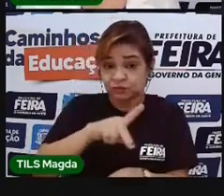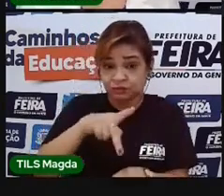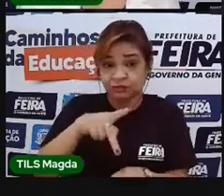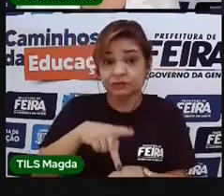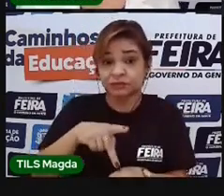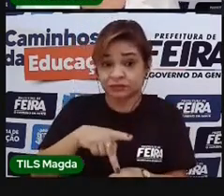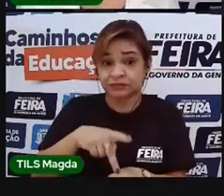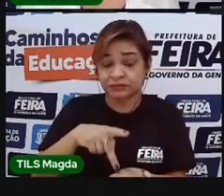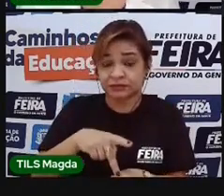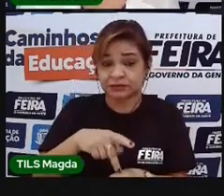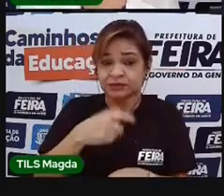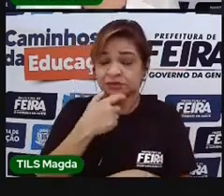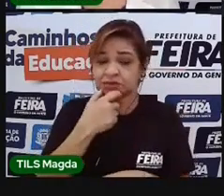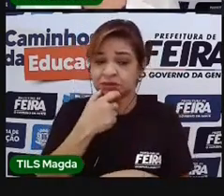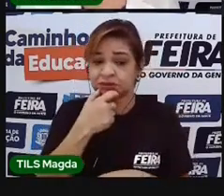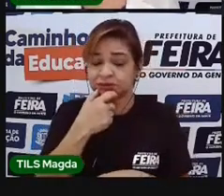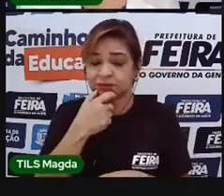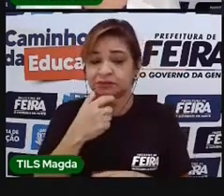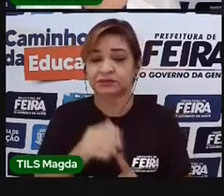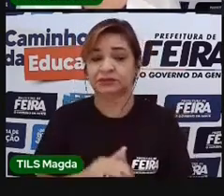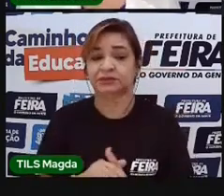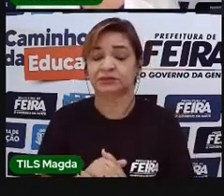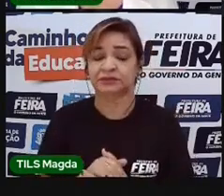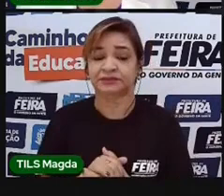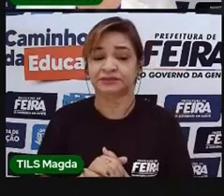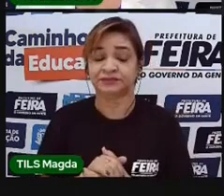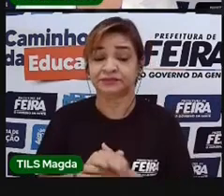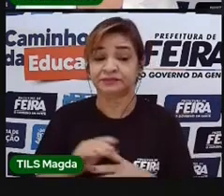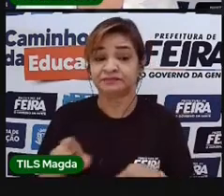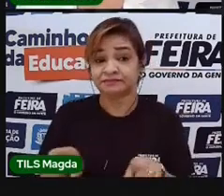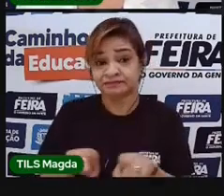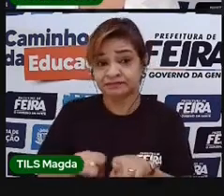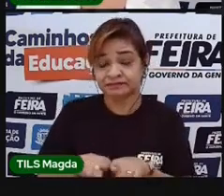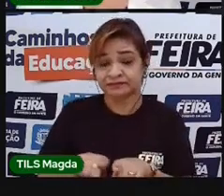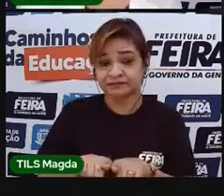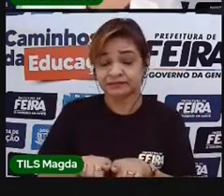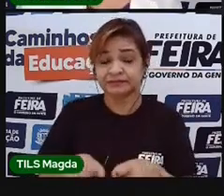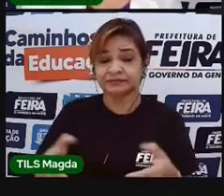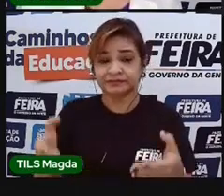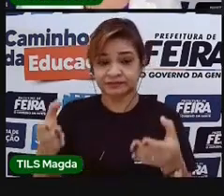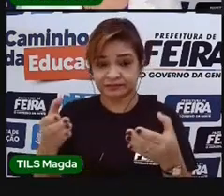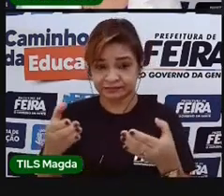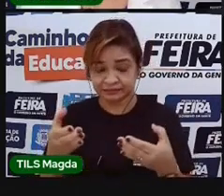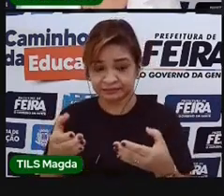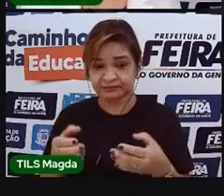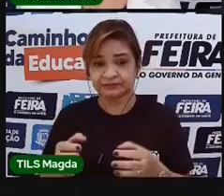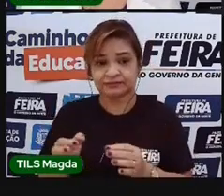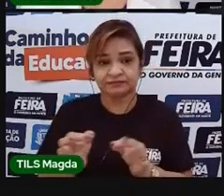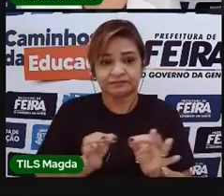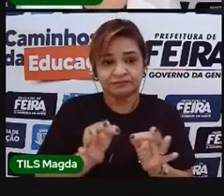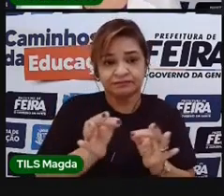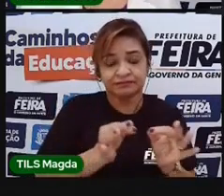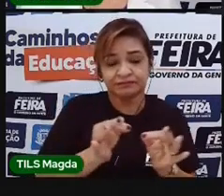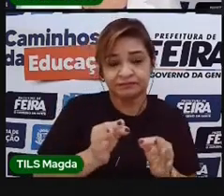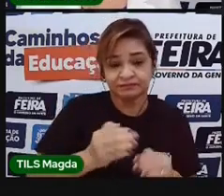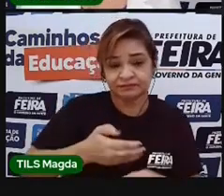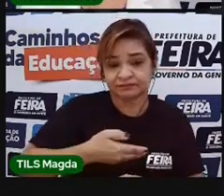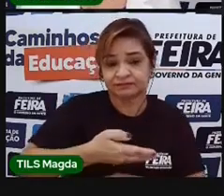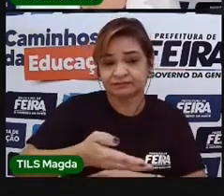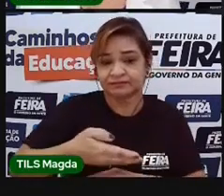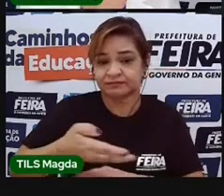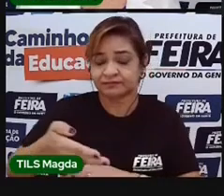língua estrangeira como idioma oficial. Além disso, queremos também construir e ampliar